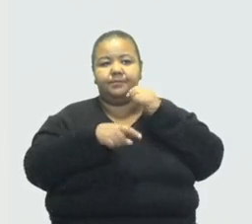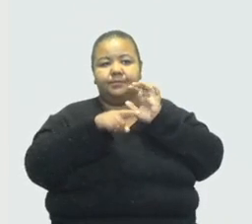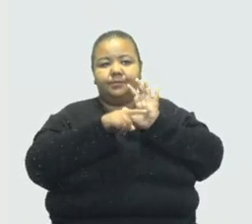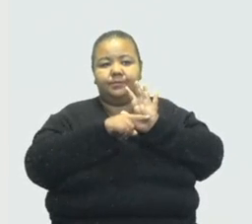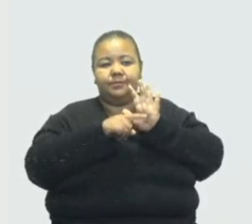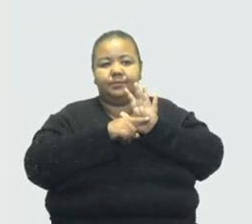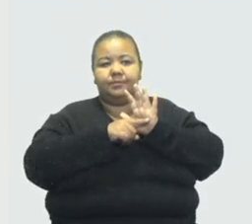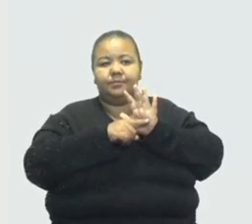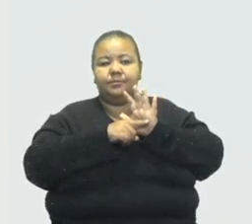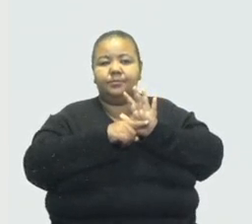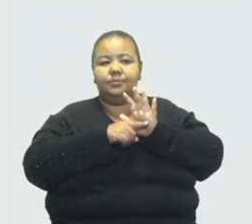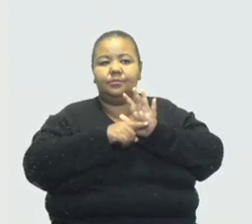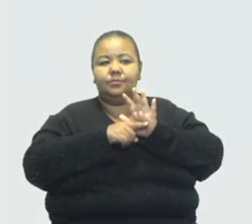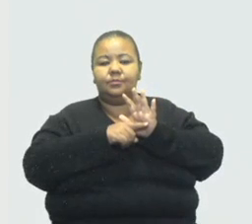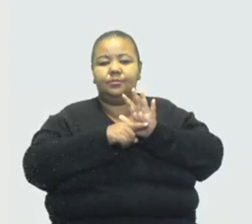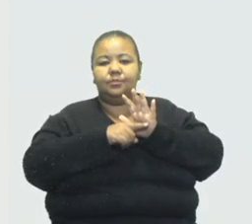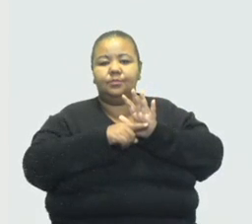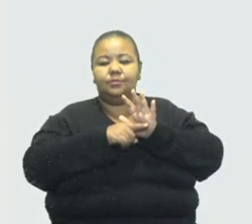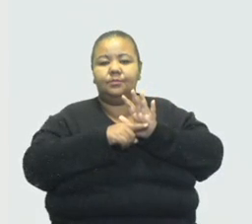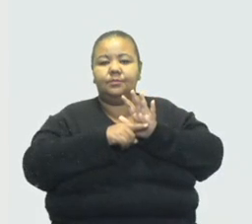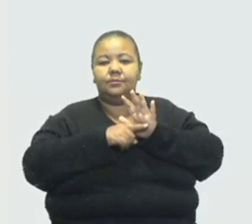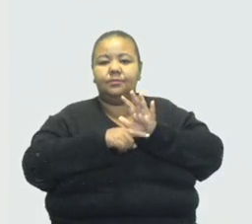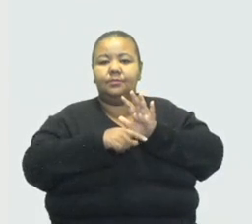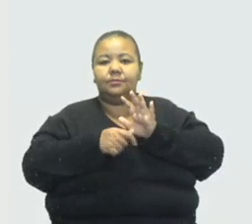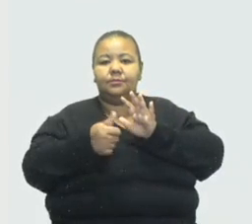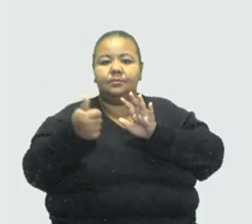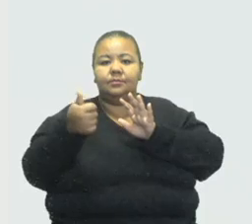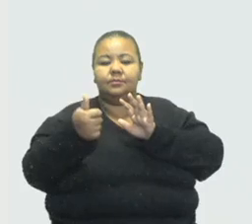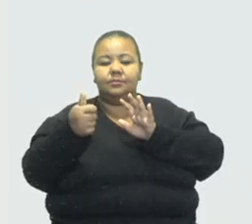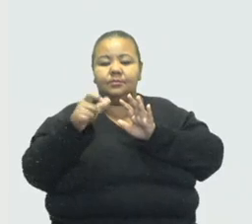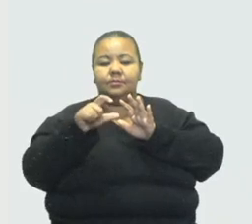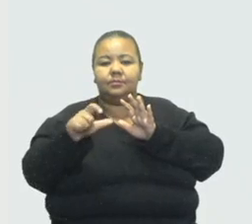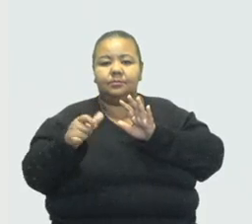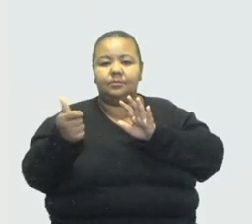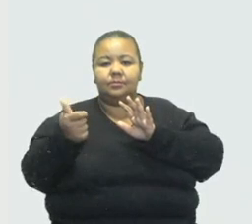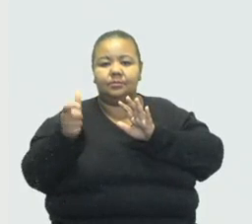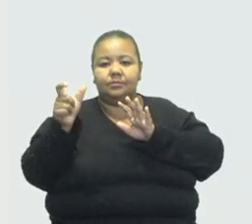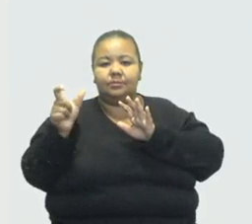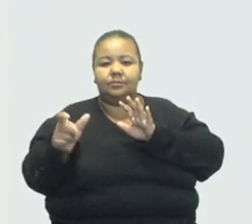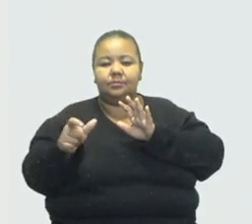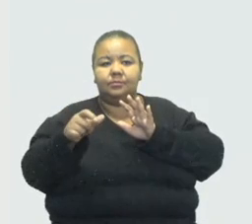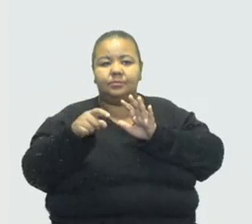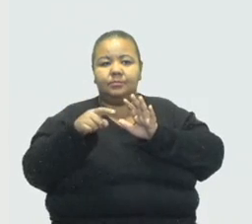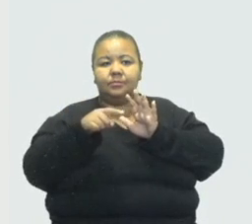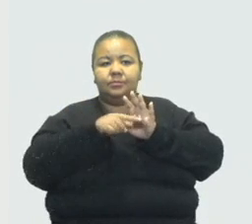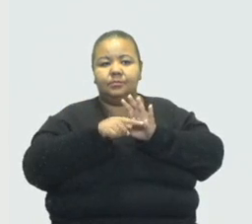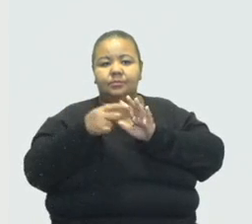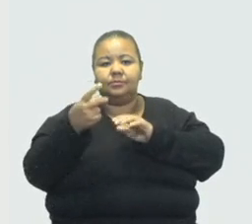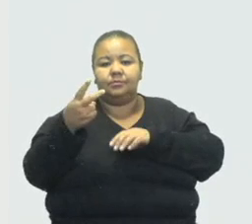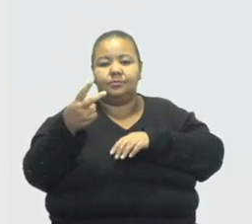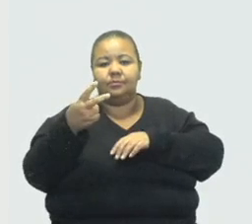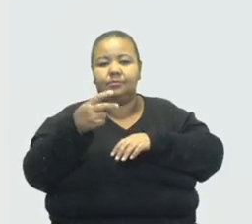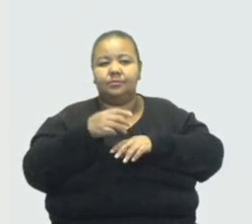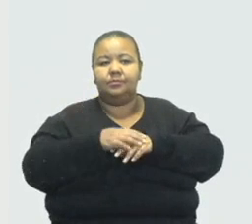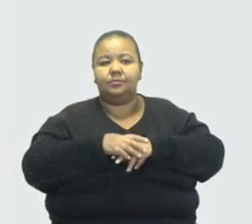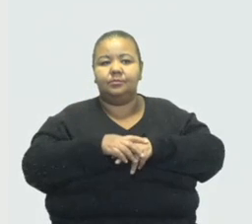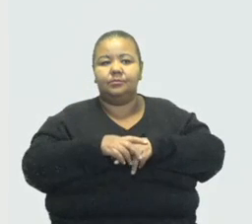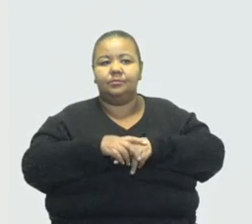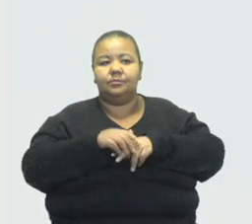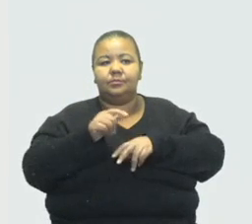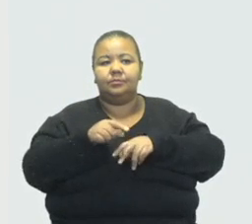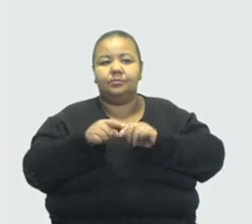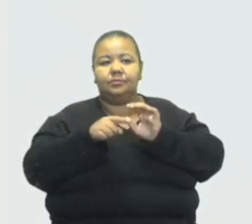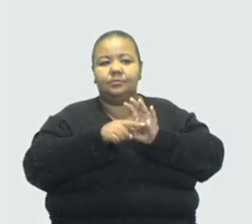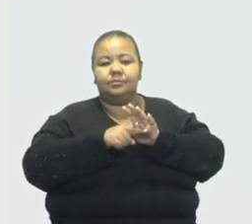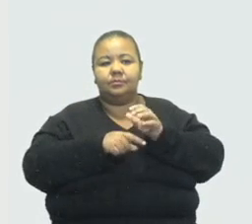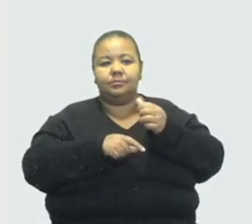Menos o elemento que está na primeira linha e na segunda coluna, então ficou menos 2. Esse elemento vai ficar